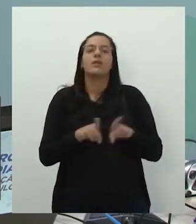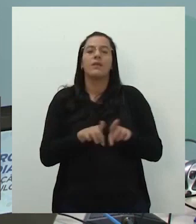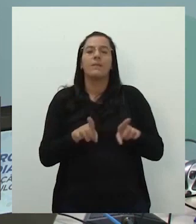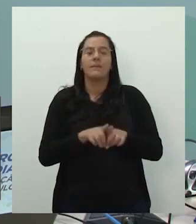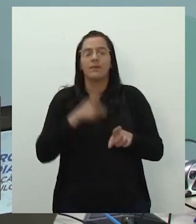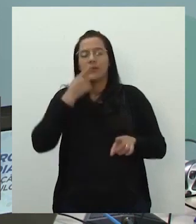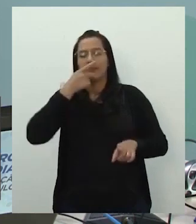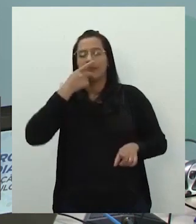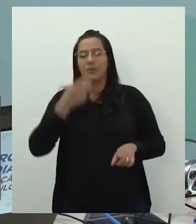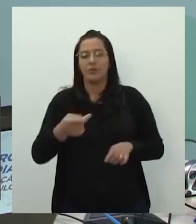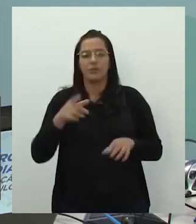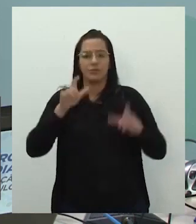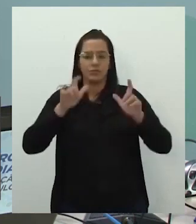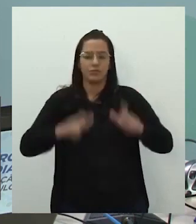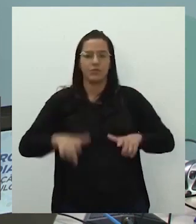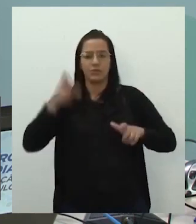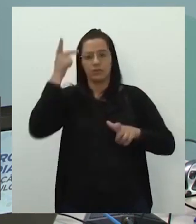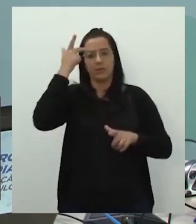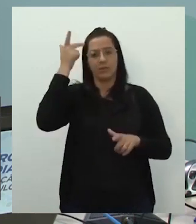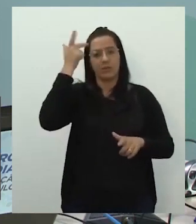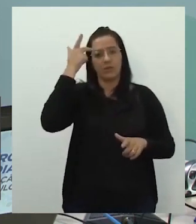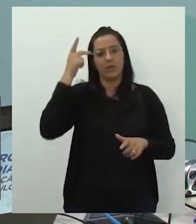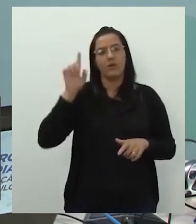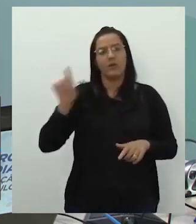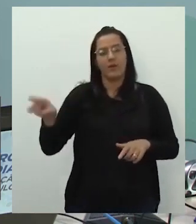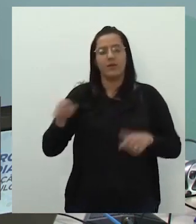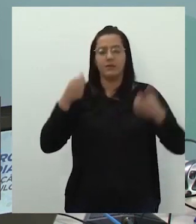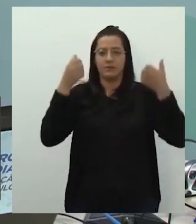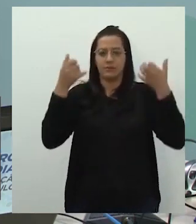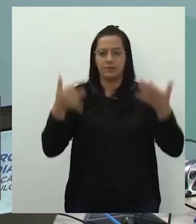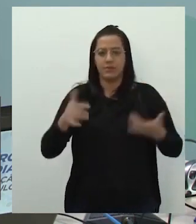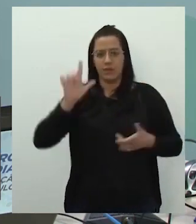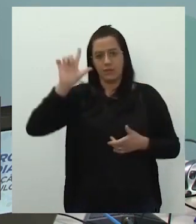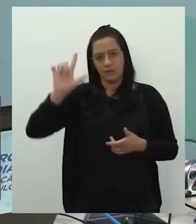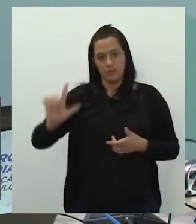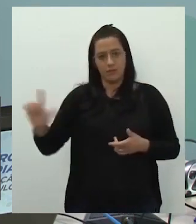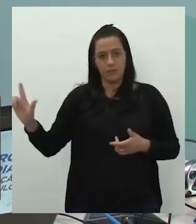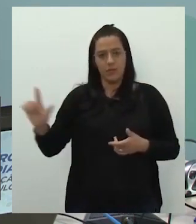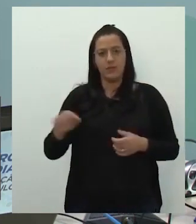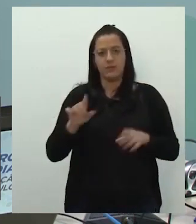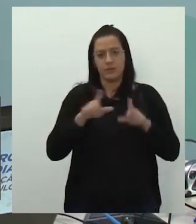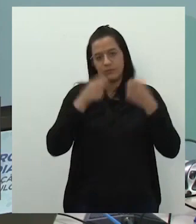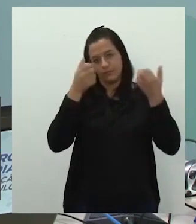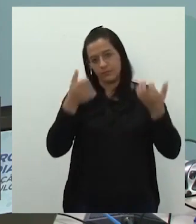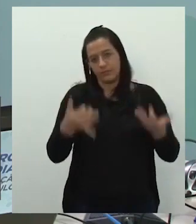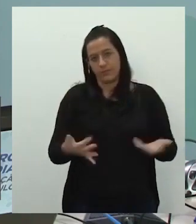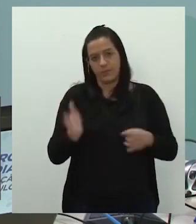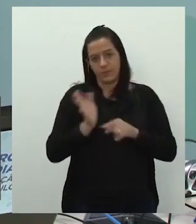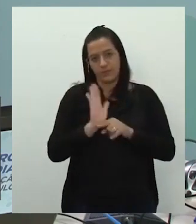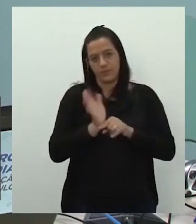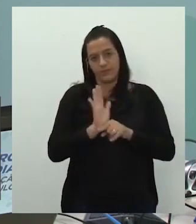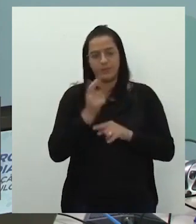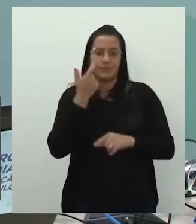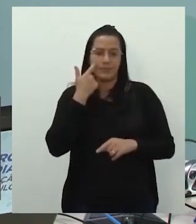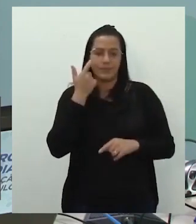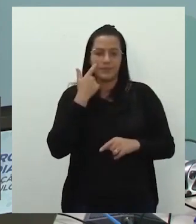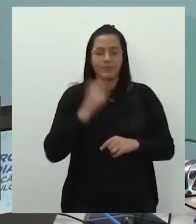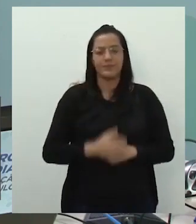São Paulo, da Diretoria Ensino Leste. É um vídeo que ela nos mandou. Então vamos lá, por favor, o